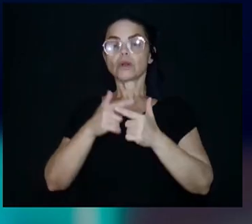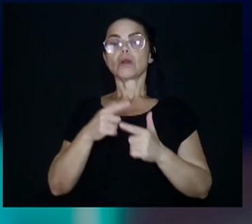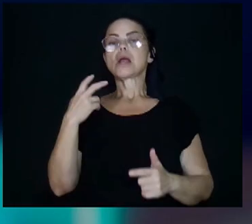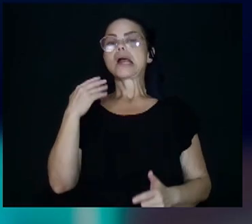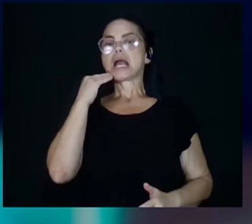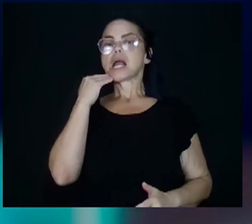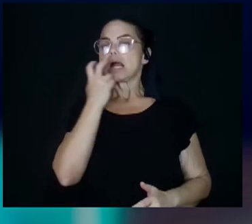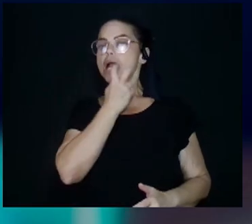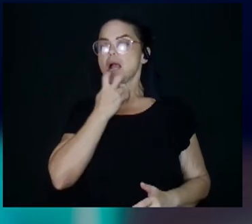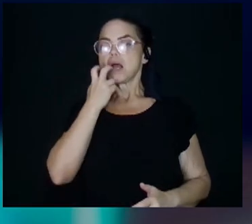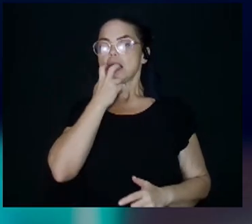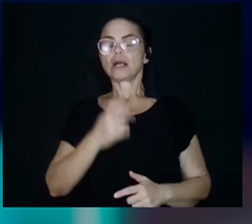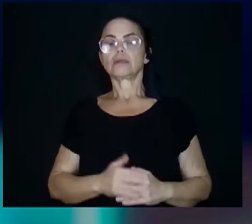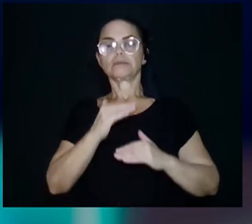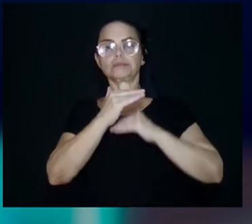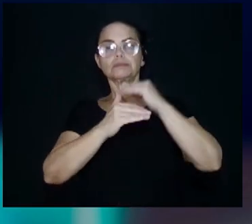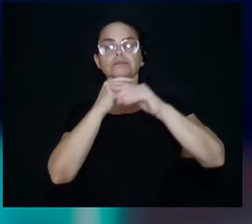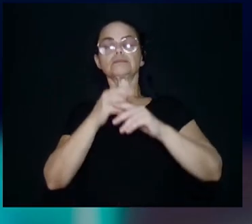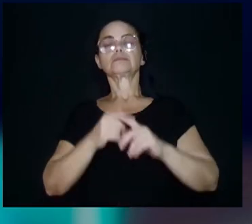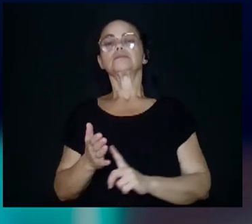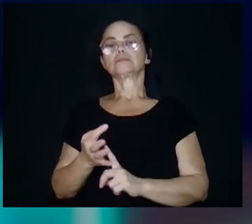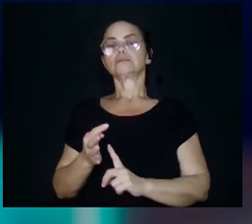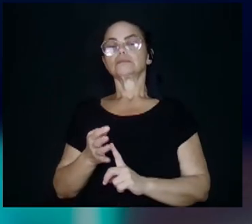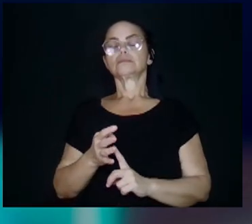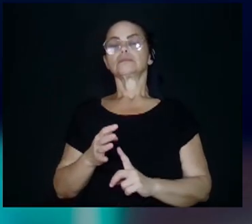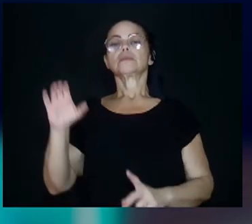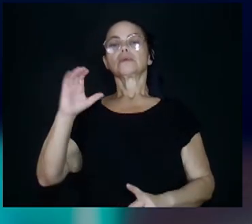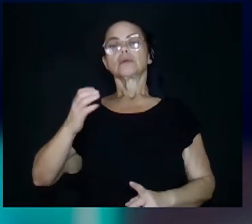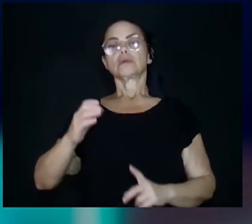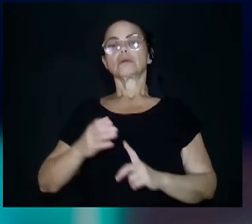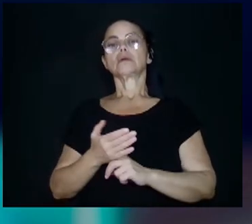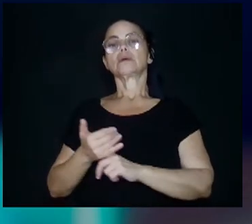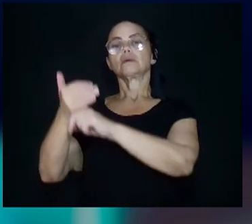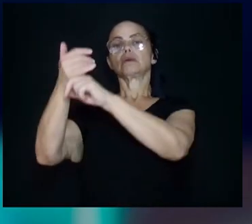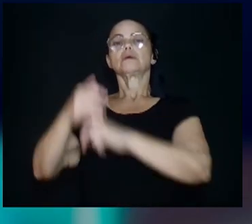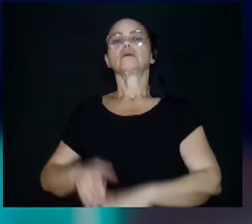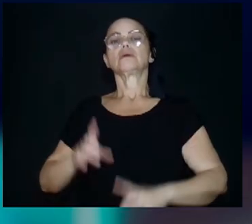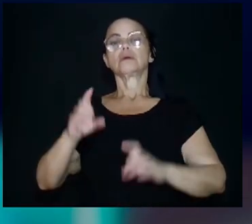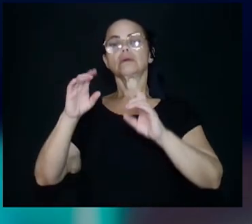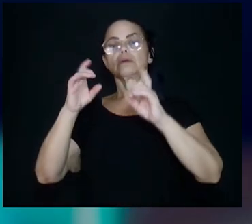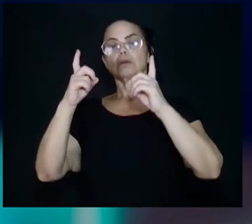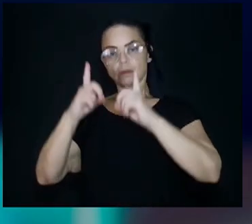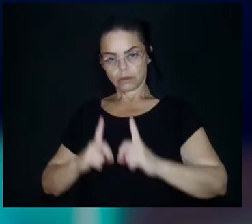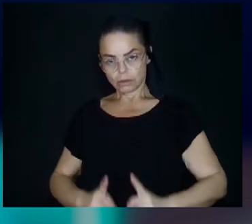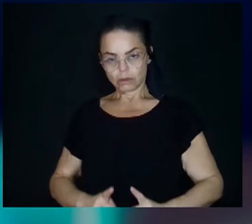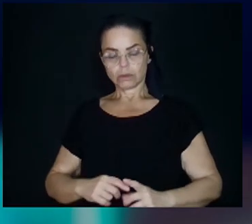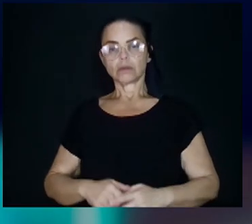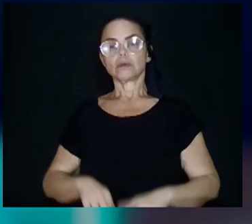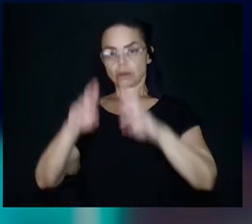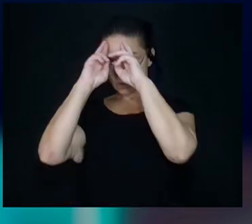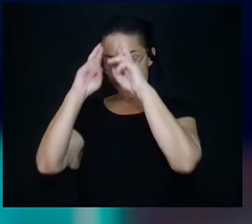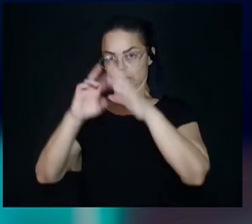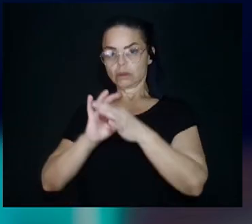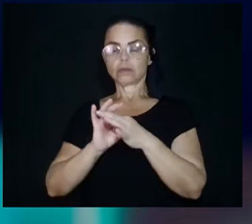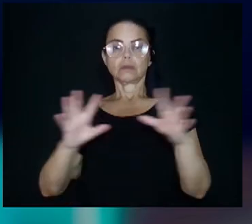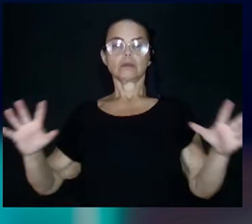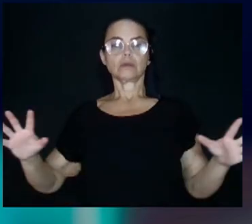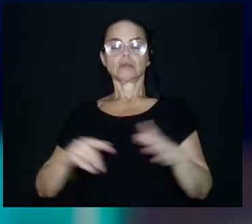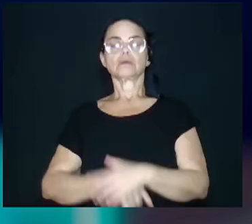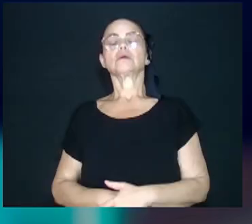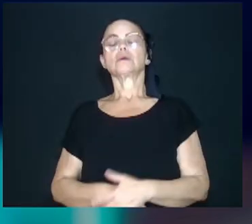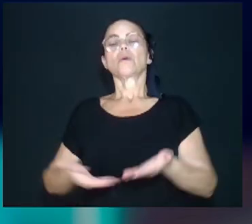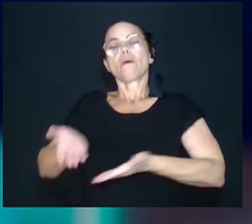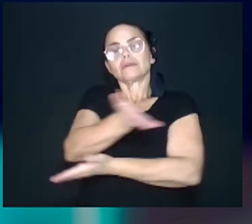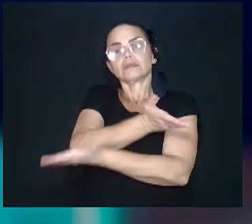e tecnológicos relacionados à gagueira, à dignidade, ao respeito à liberdade e à convivência familiar e